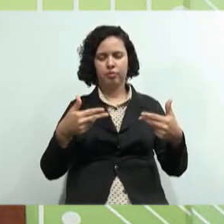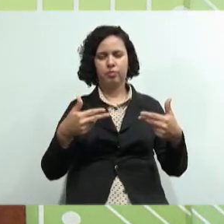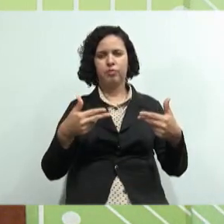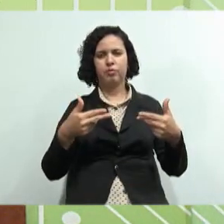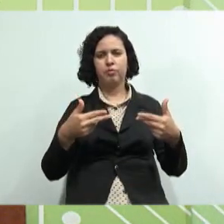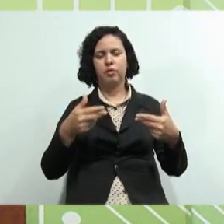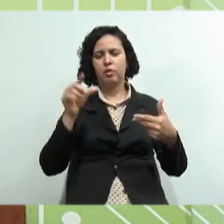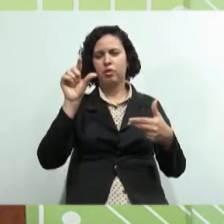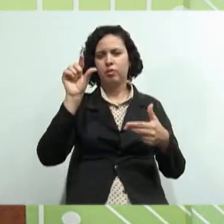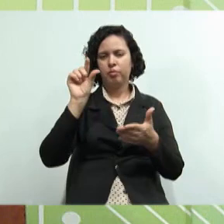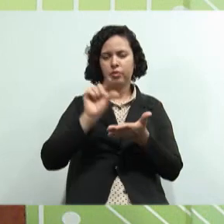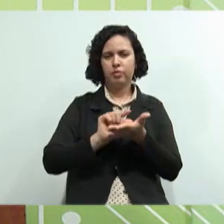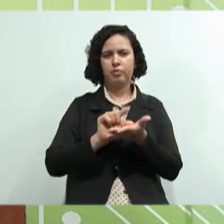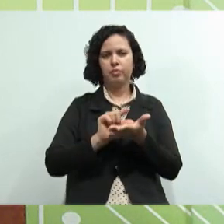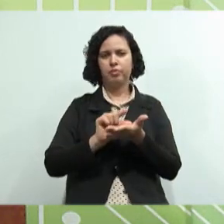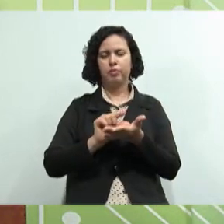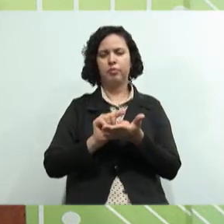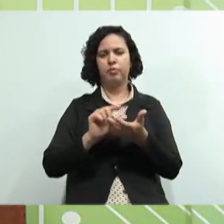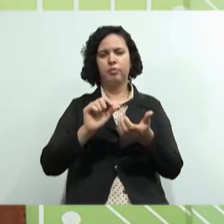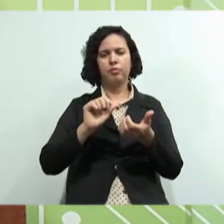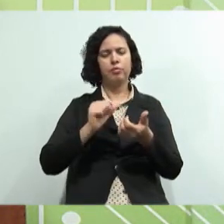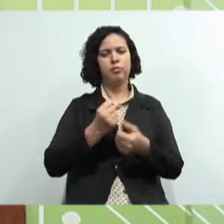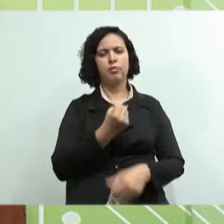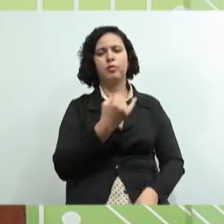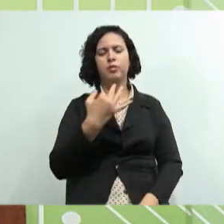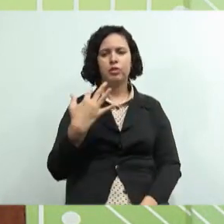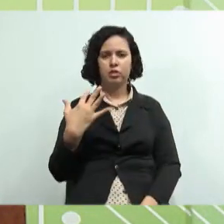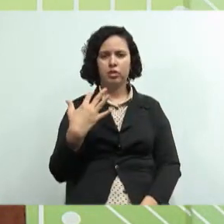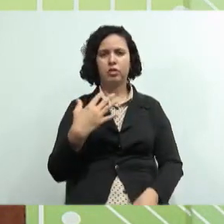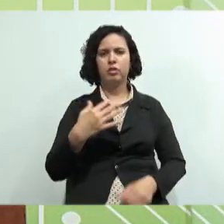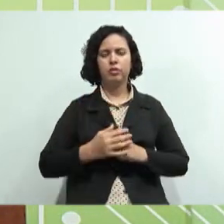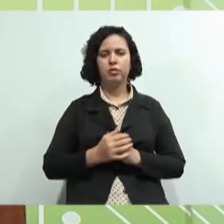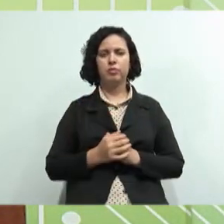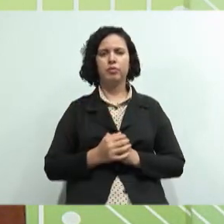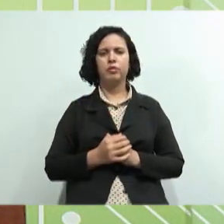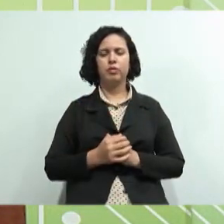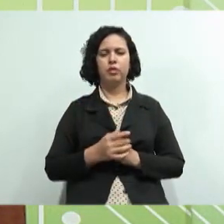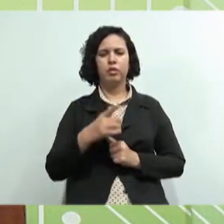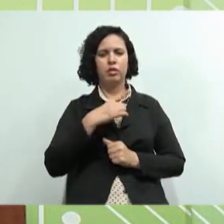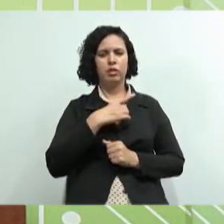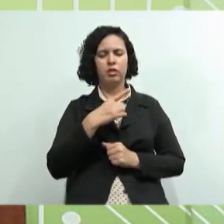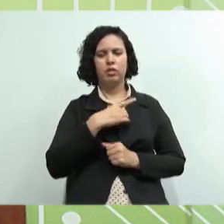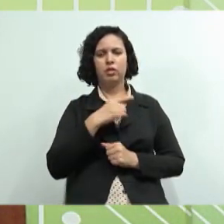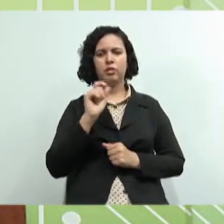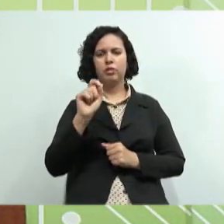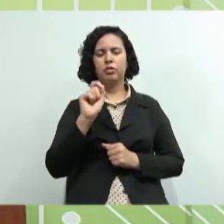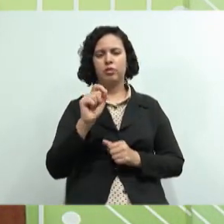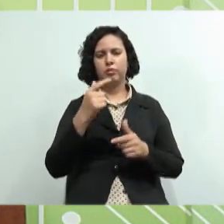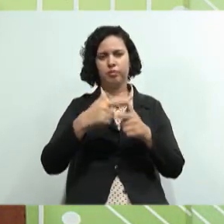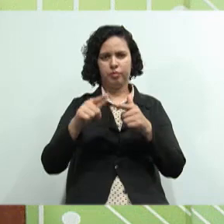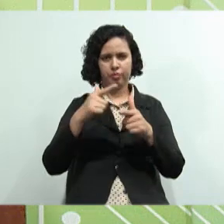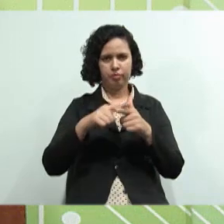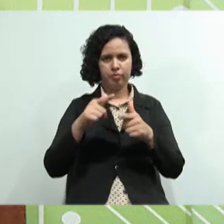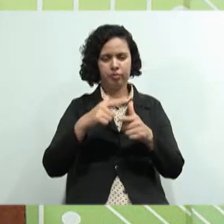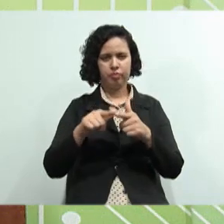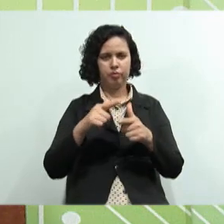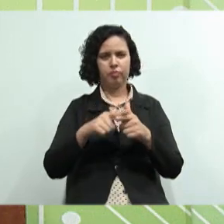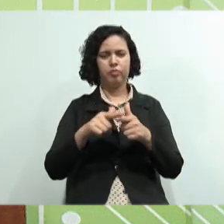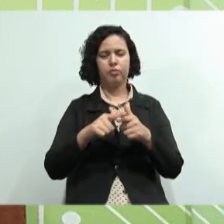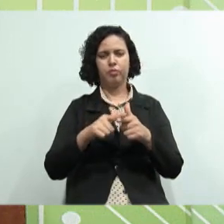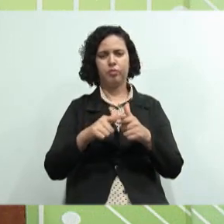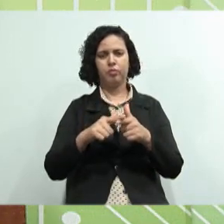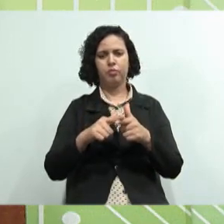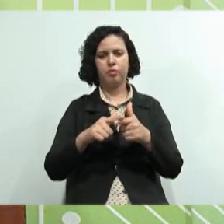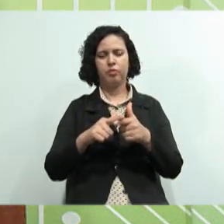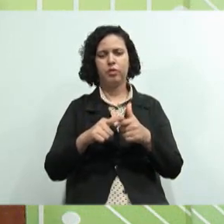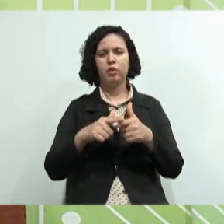pequena quantidade. Se eu tenho muitos produtores, mesmo que um tenha uma quebra na sua safra, por exemplo, a nossa entrevista ali, a pessoa falou, a rúcula